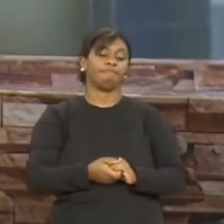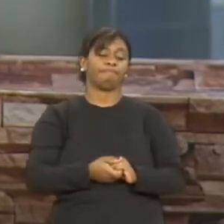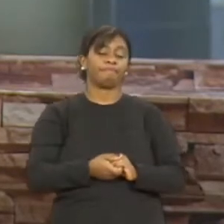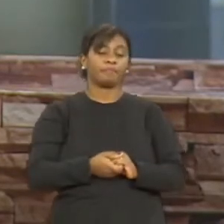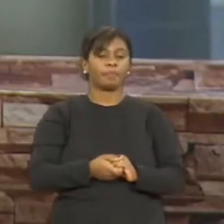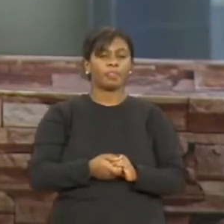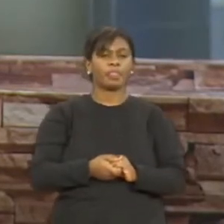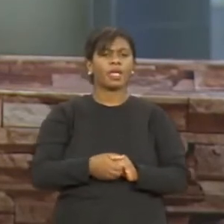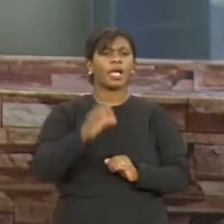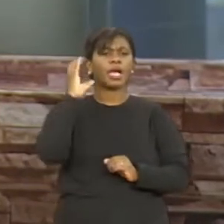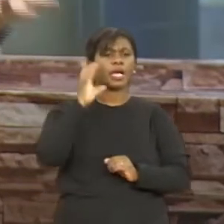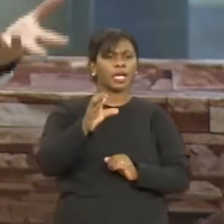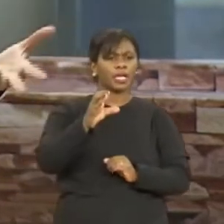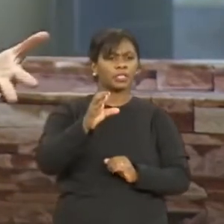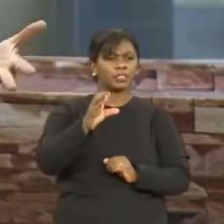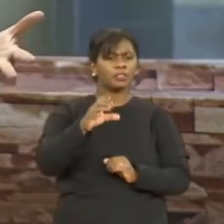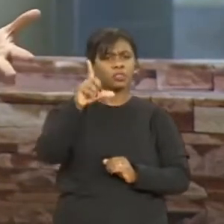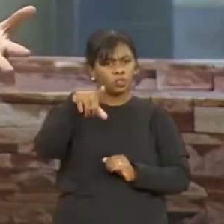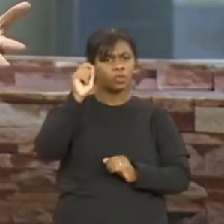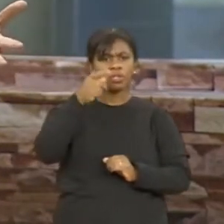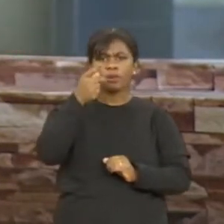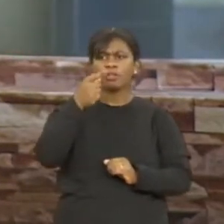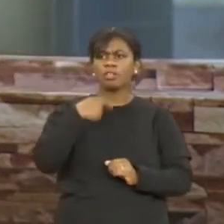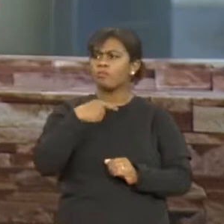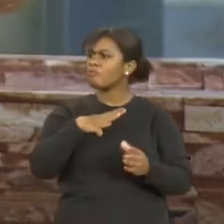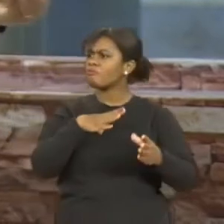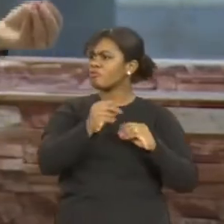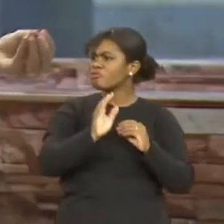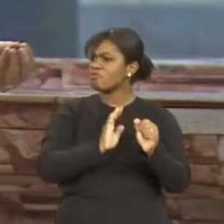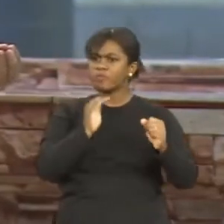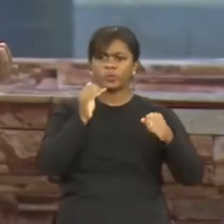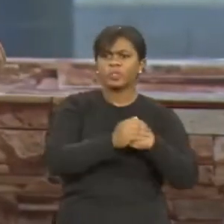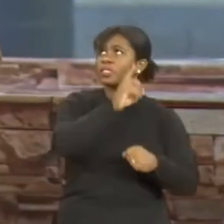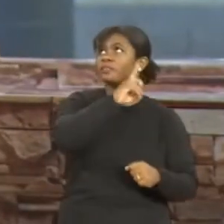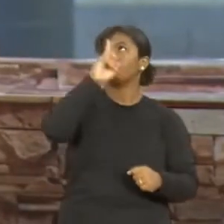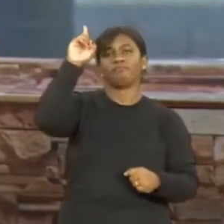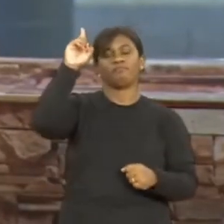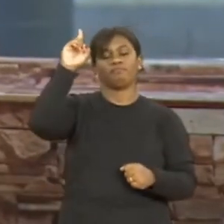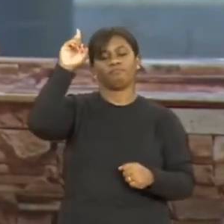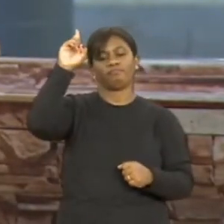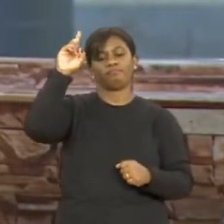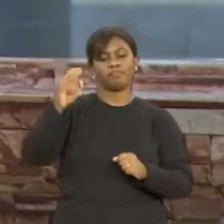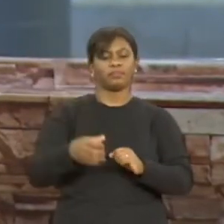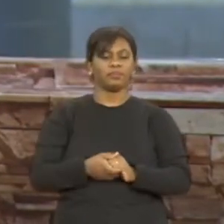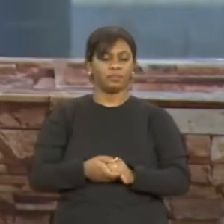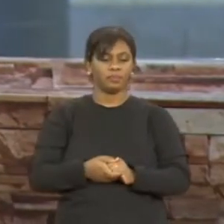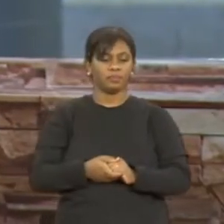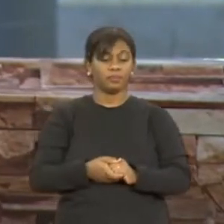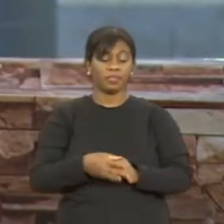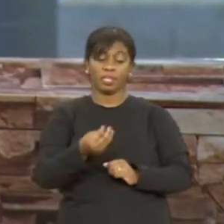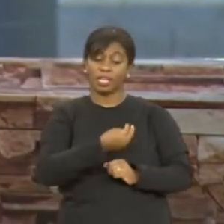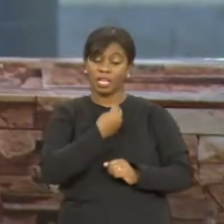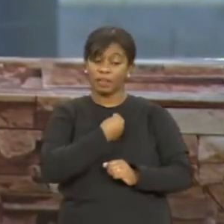que ia viver fugitivo, que ia se esconder de Deus. A vida é feita